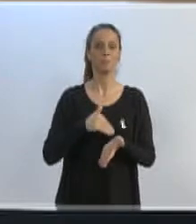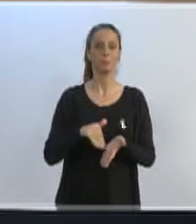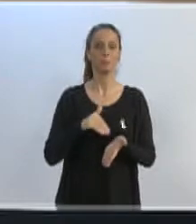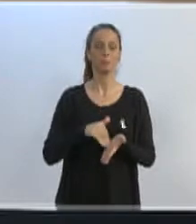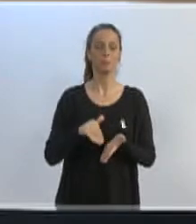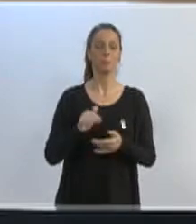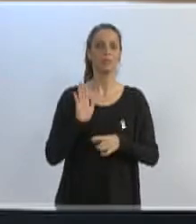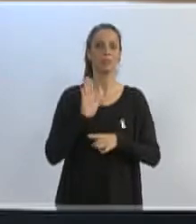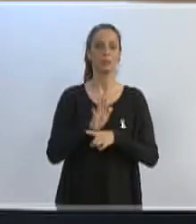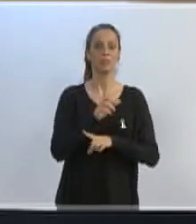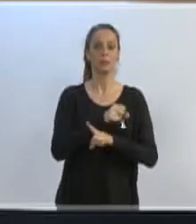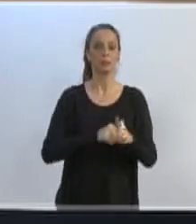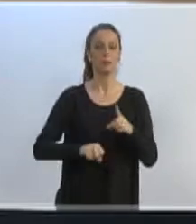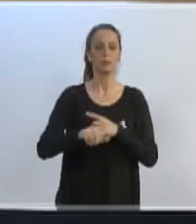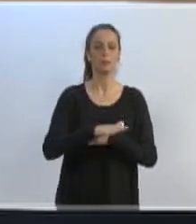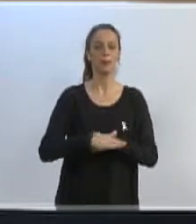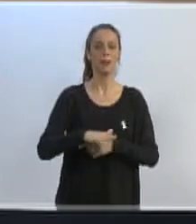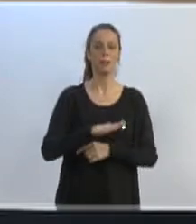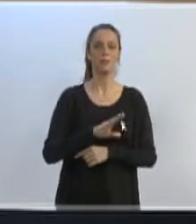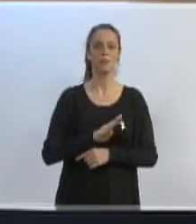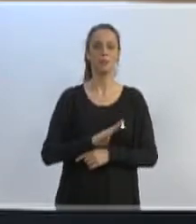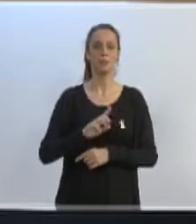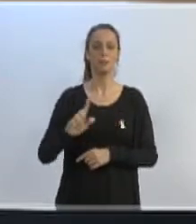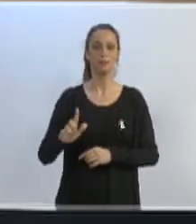Assistência Social do município de Blumenau.